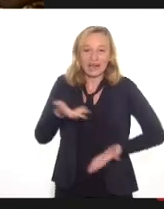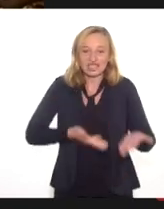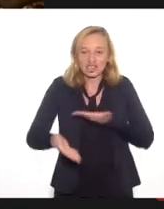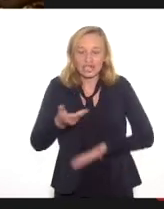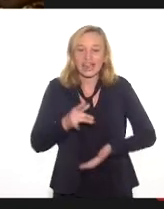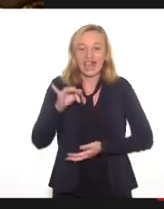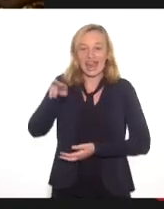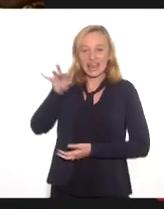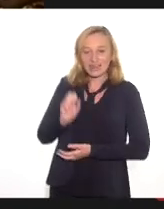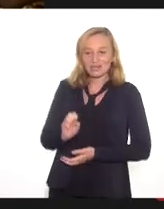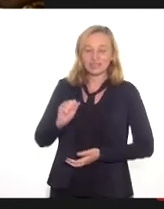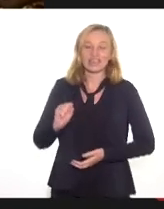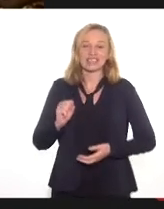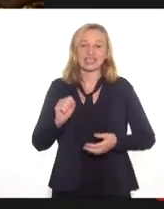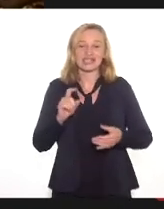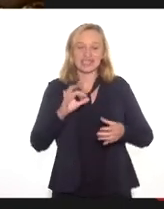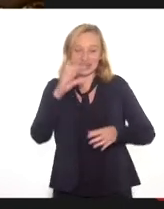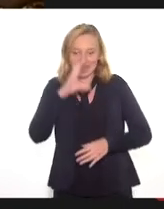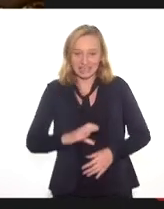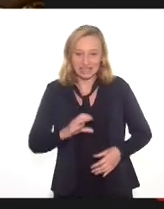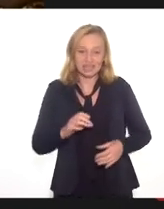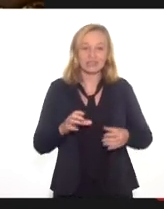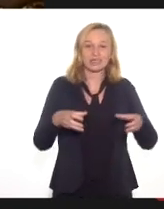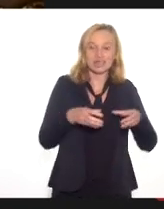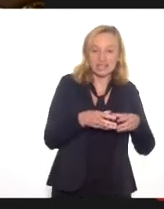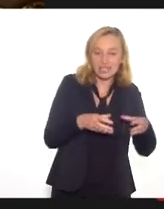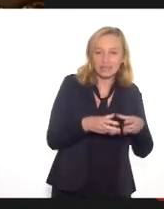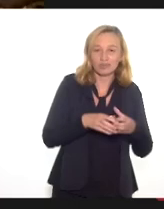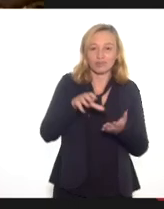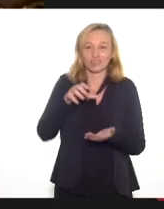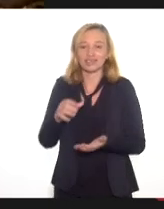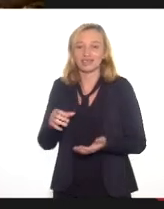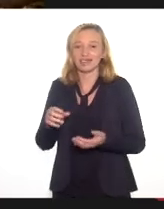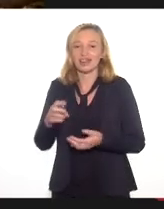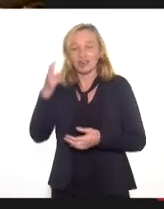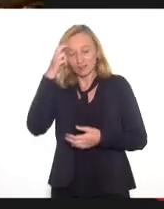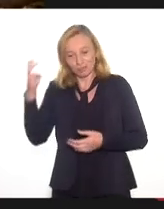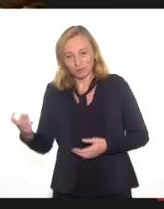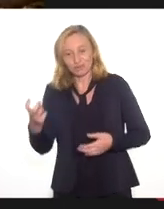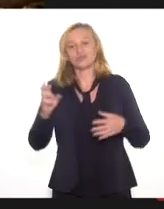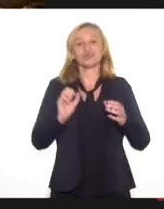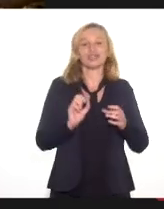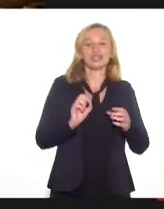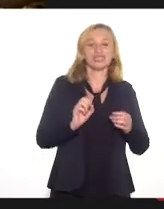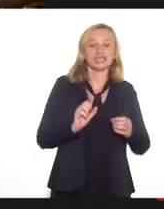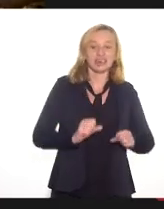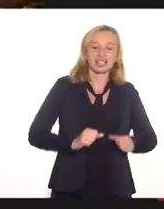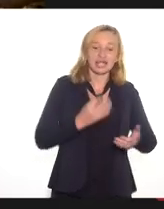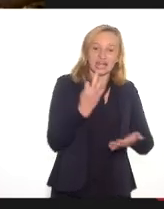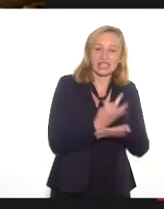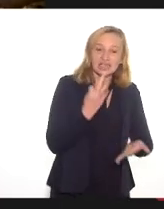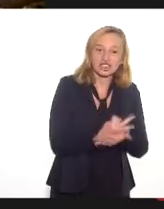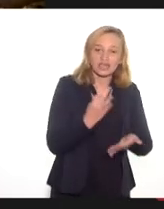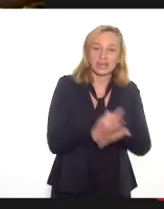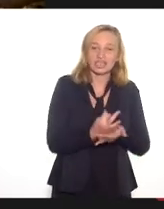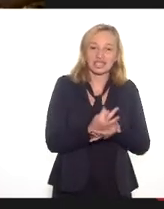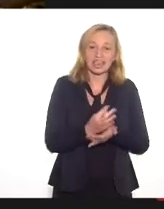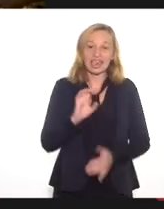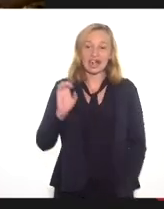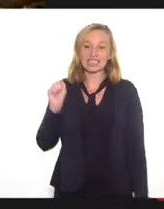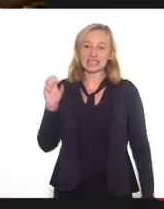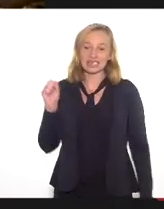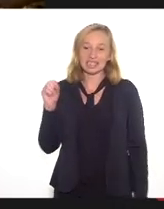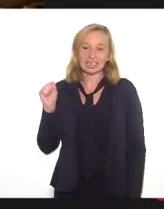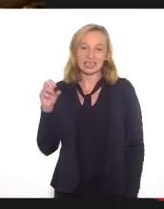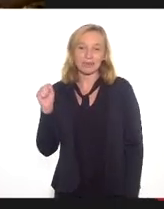Elos da Cidadania o Centro Social de Cultura o Coletivo Resistência Lésbica da Maré o GT